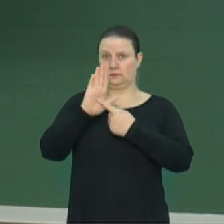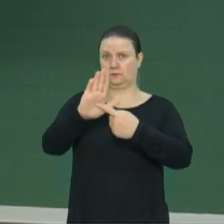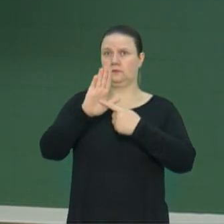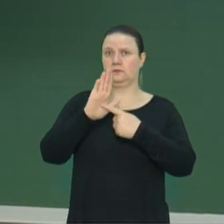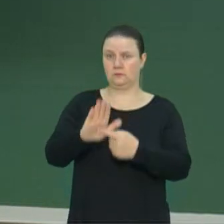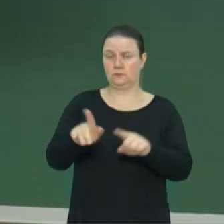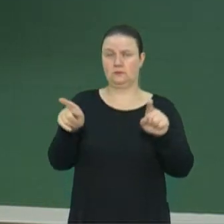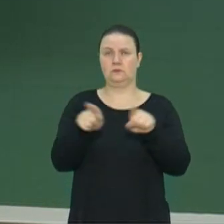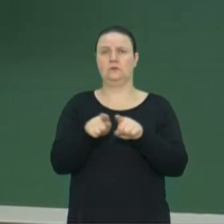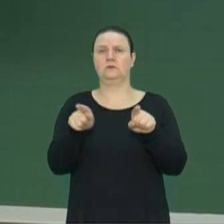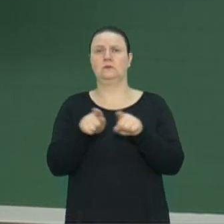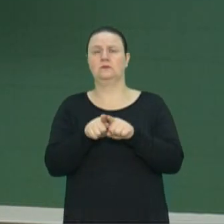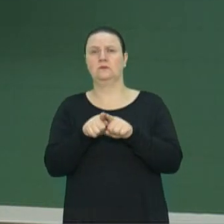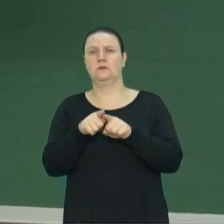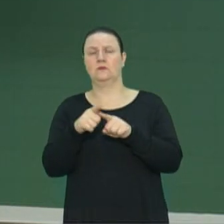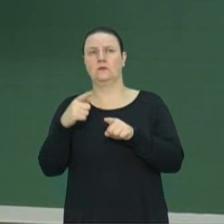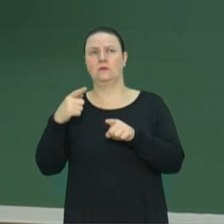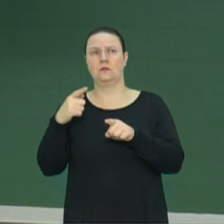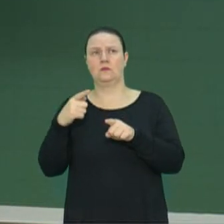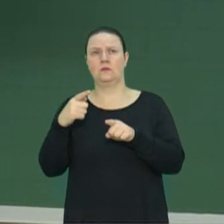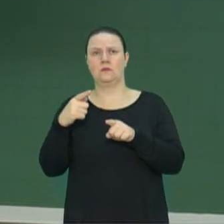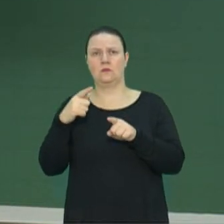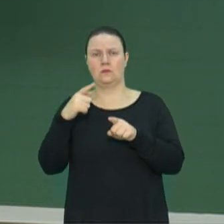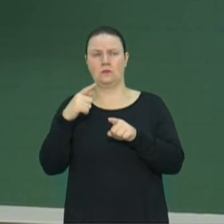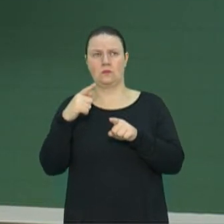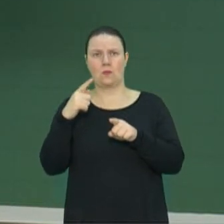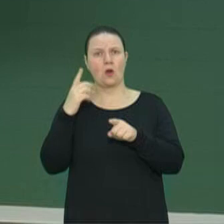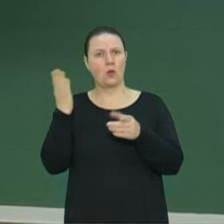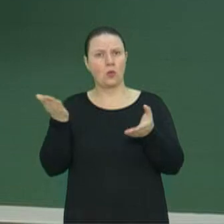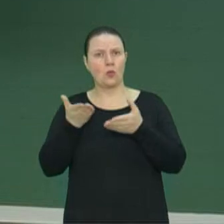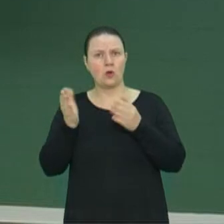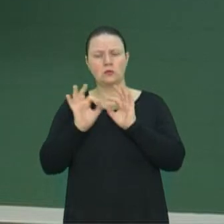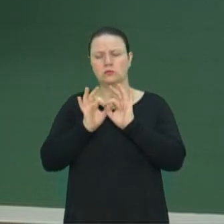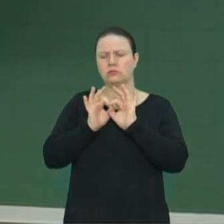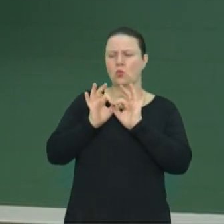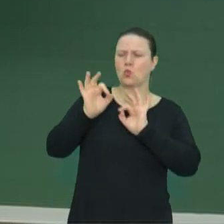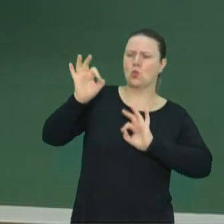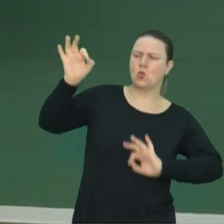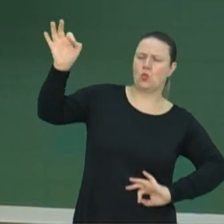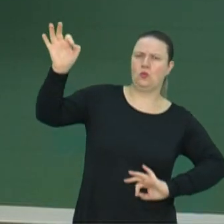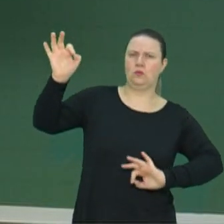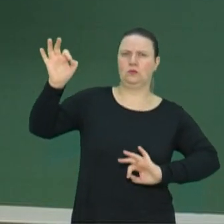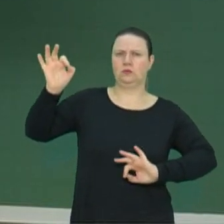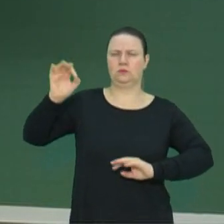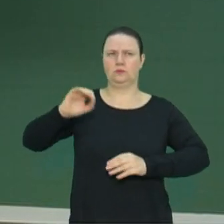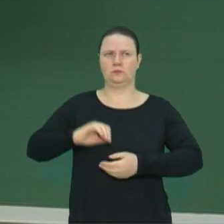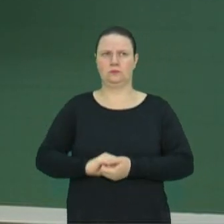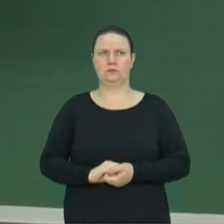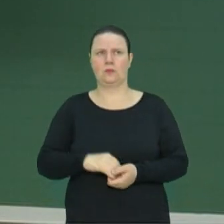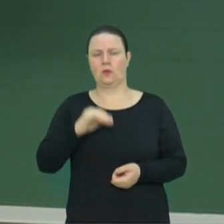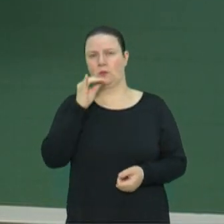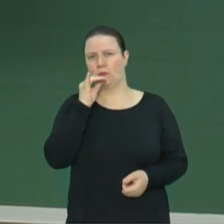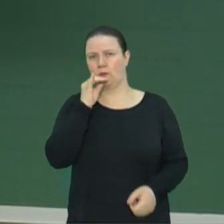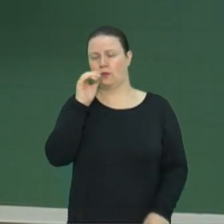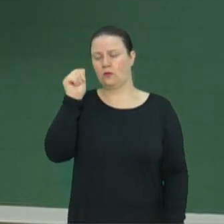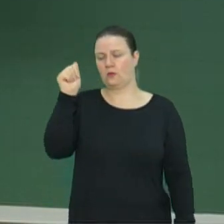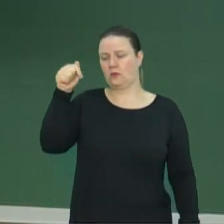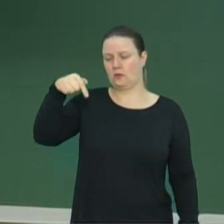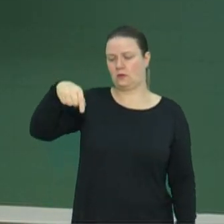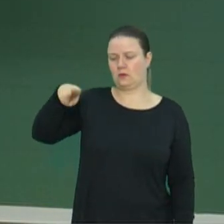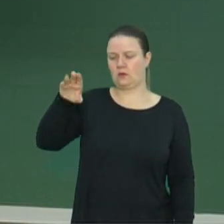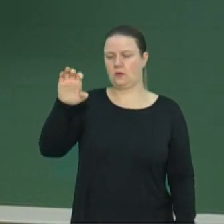para indicar que estamos lejos do que estamos falando. Estamos longe do que falamos. Aquele,